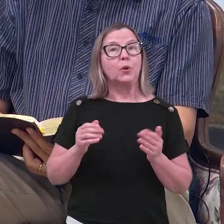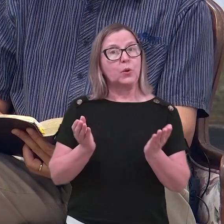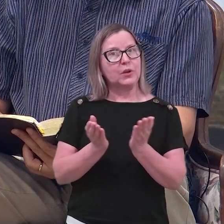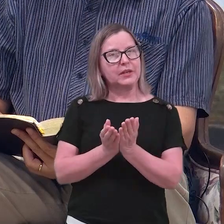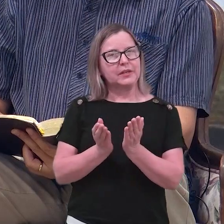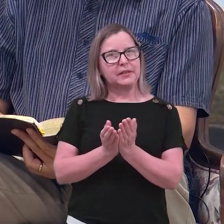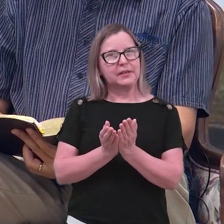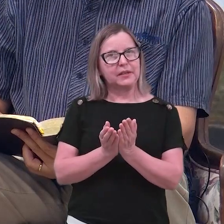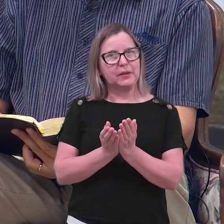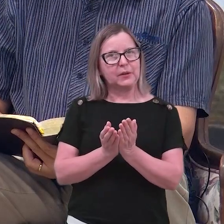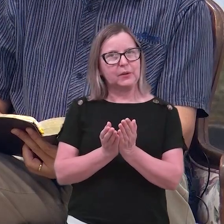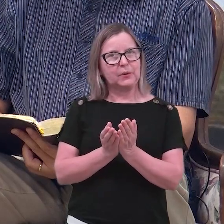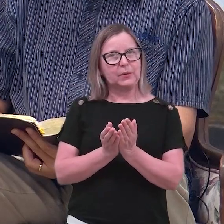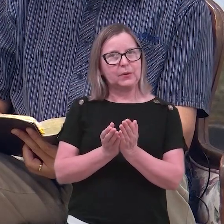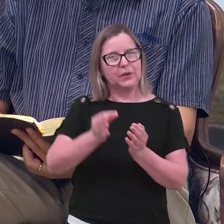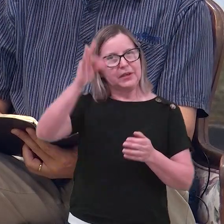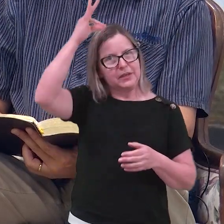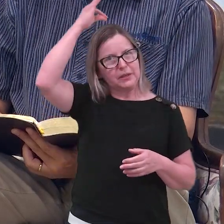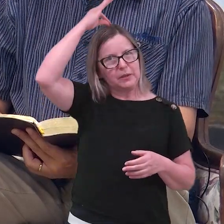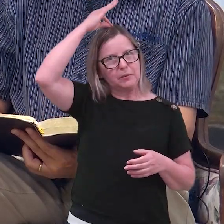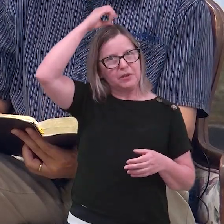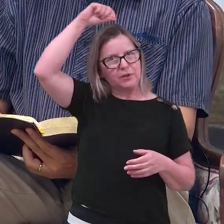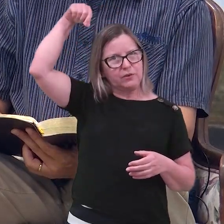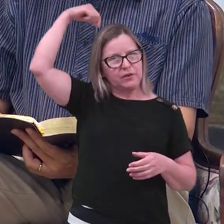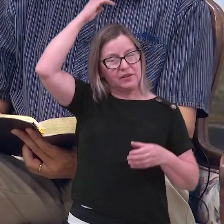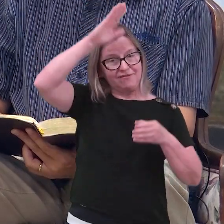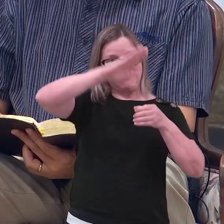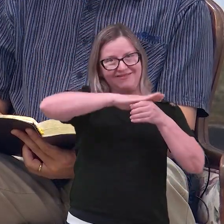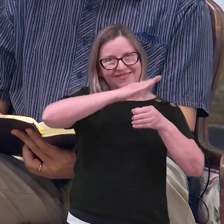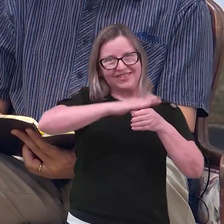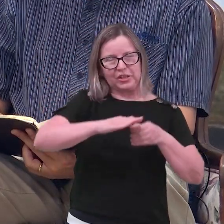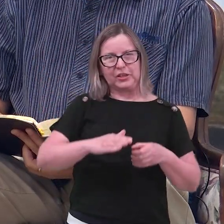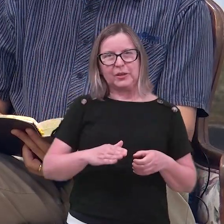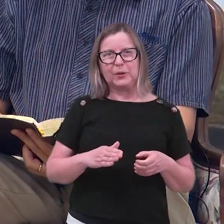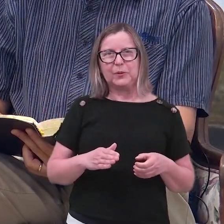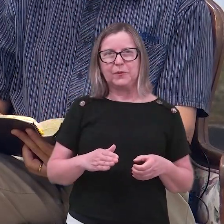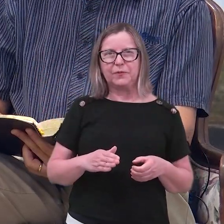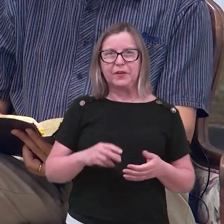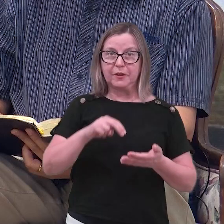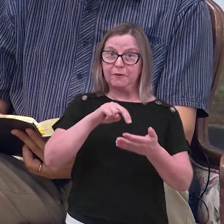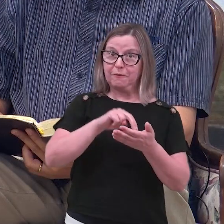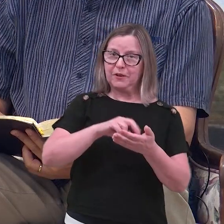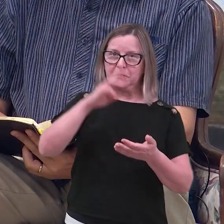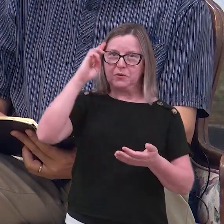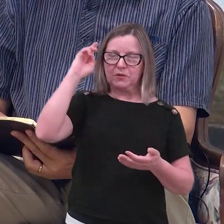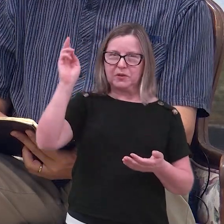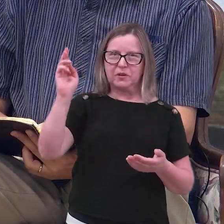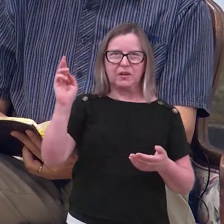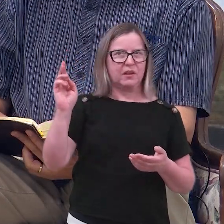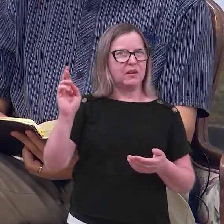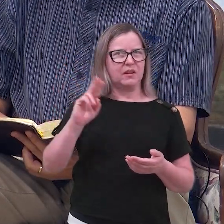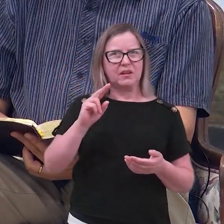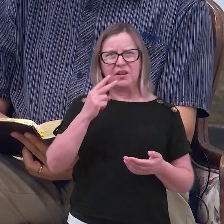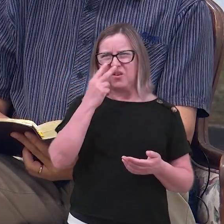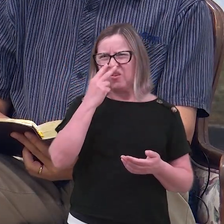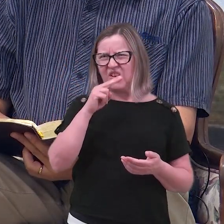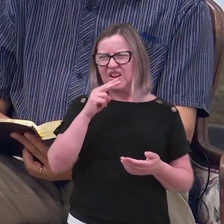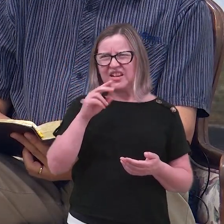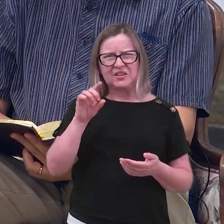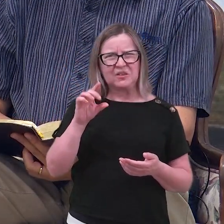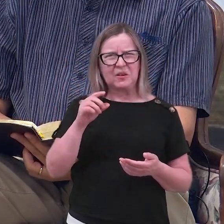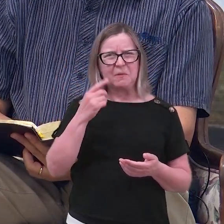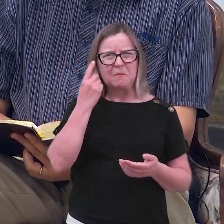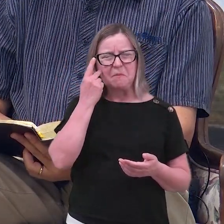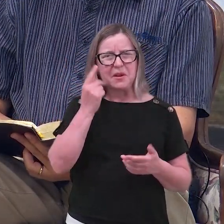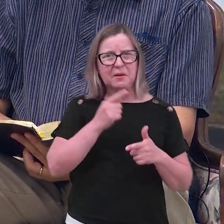cristão cheio do Espírito Santo, aquele que está olhando para o Senhor e não para as circunstâncias. Essa